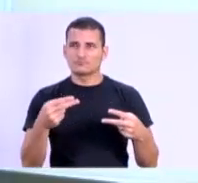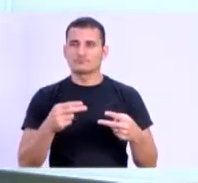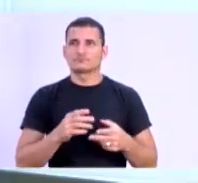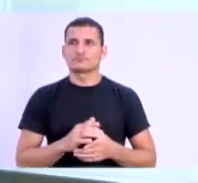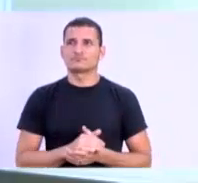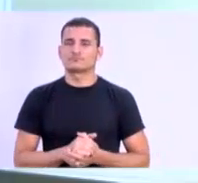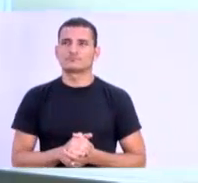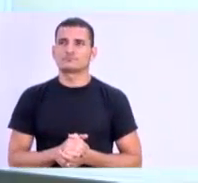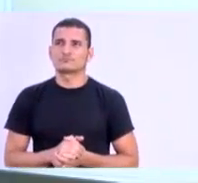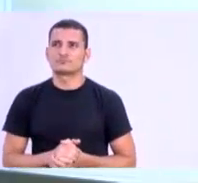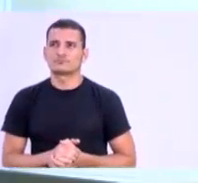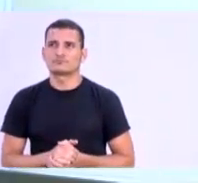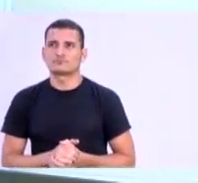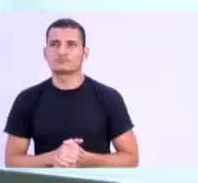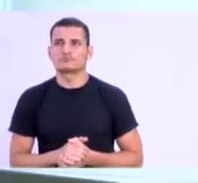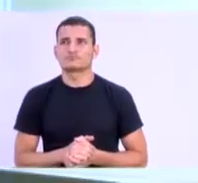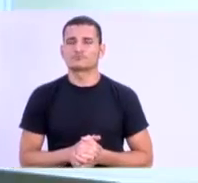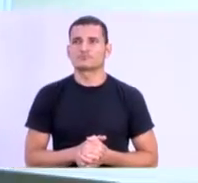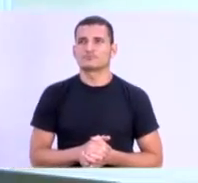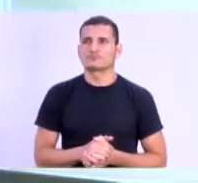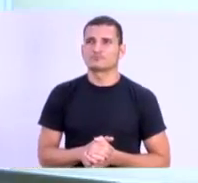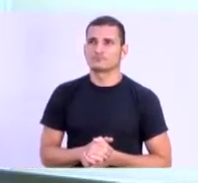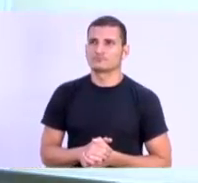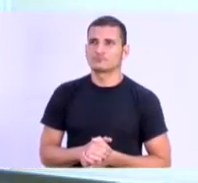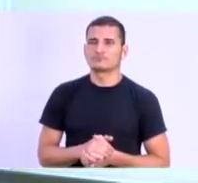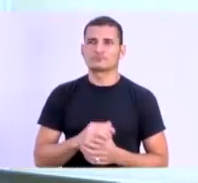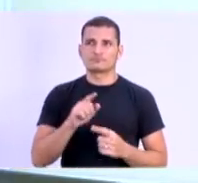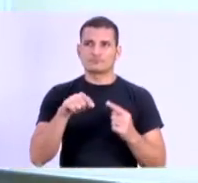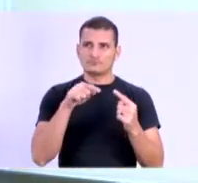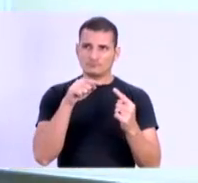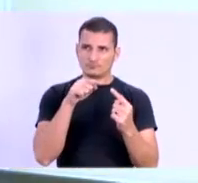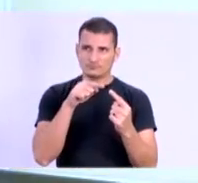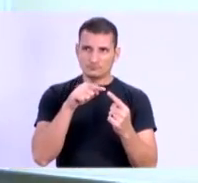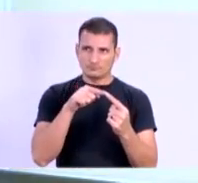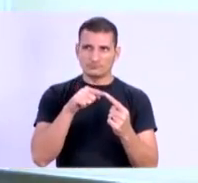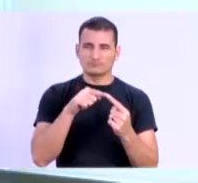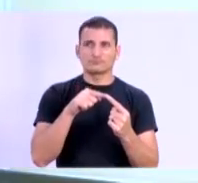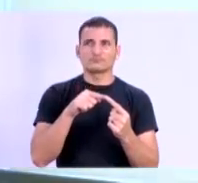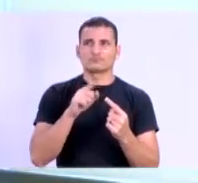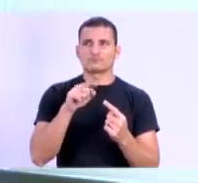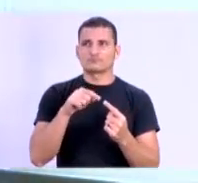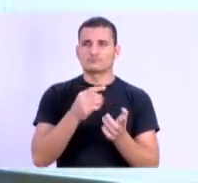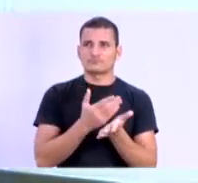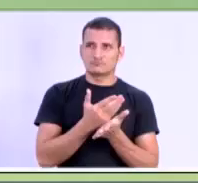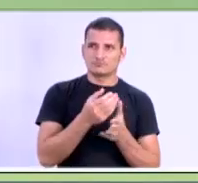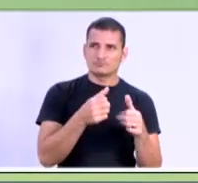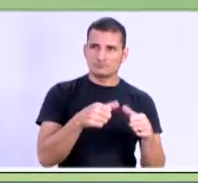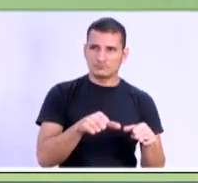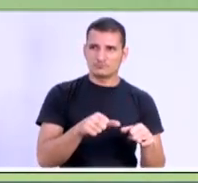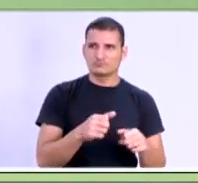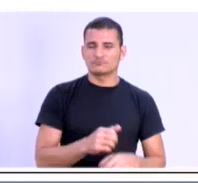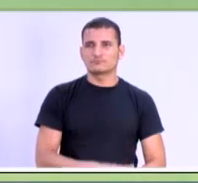também faz alguma alocação de recurso, mas o objetivo principal mesmo é definir o estado inicial.